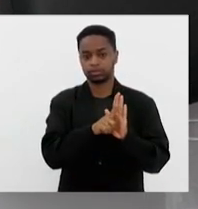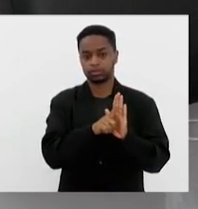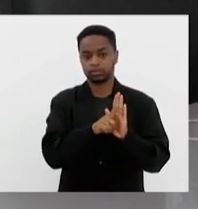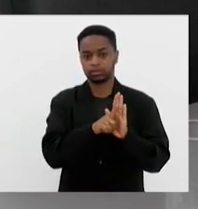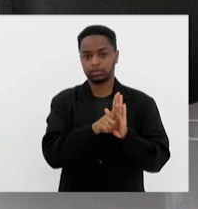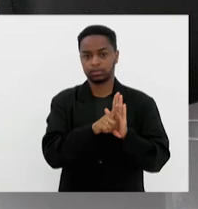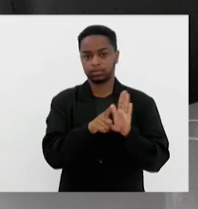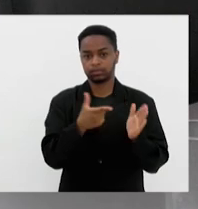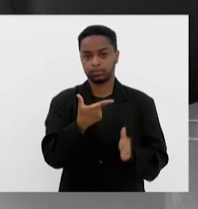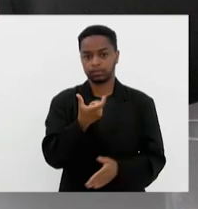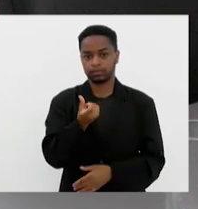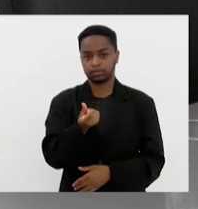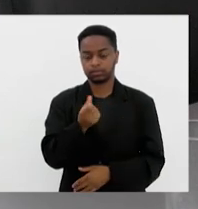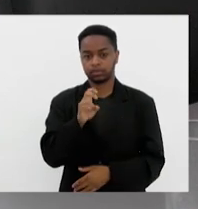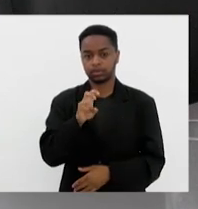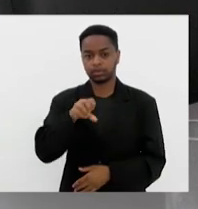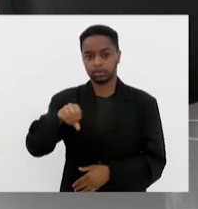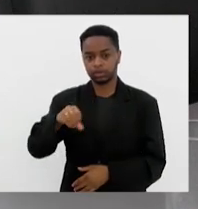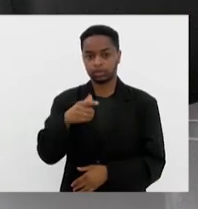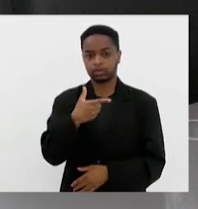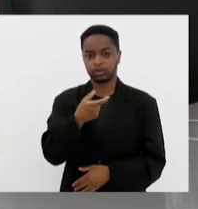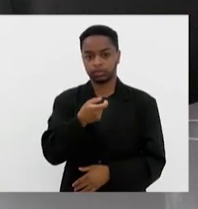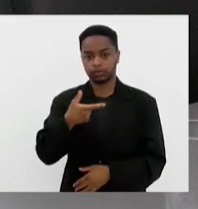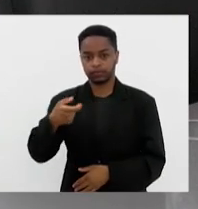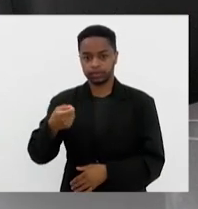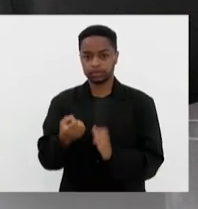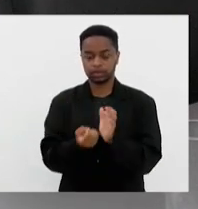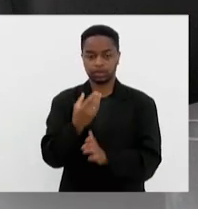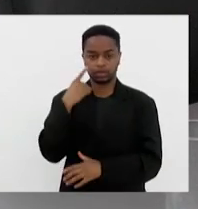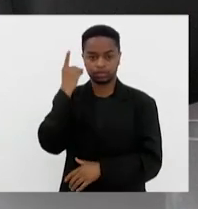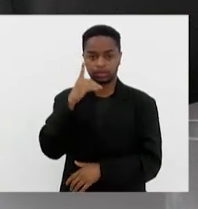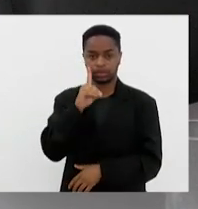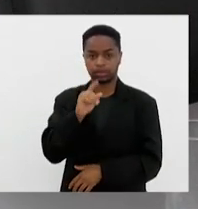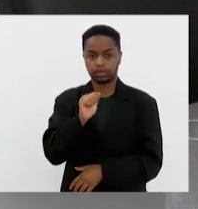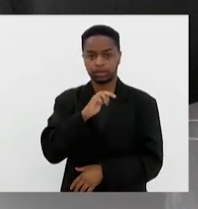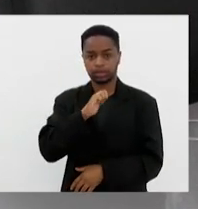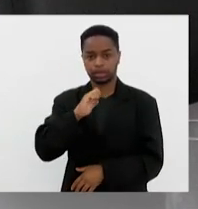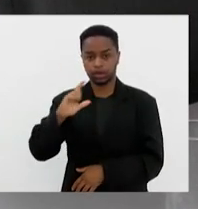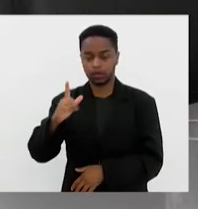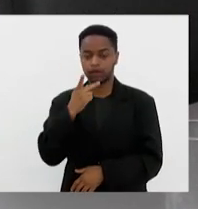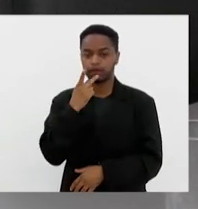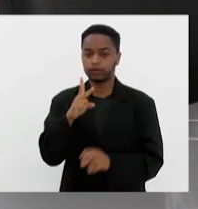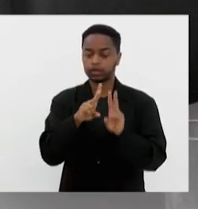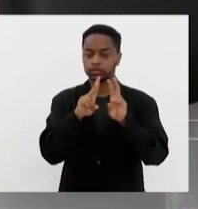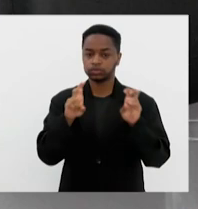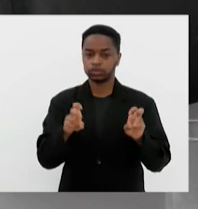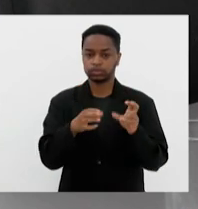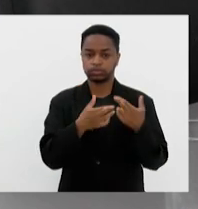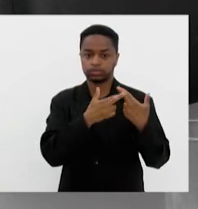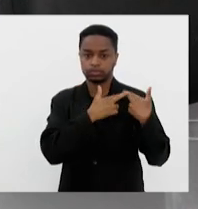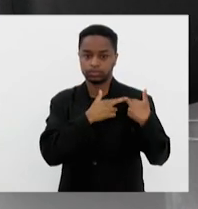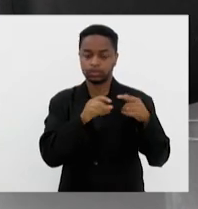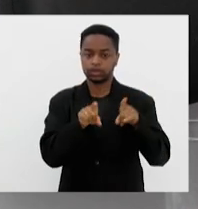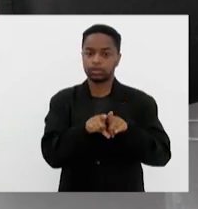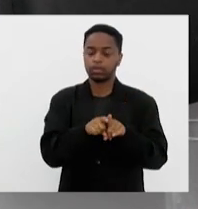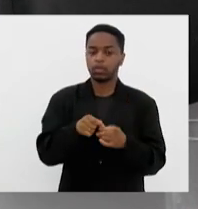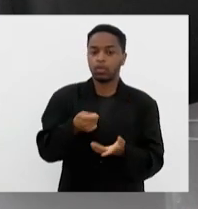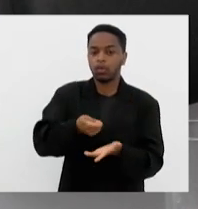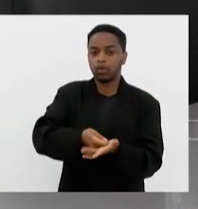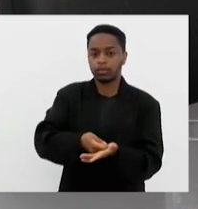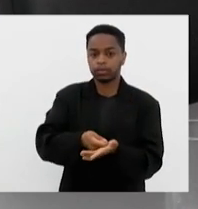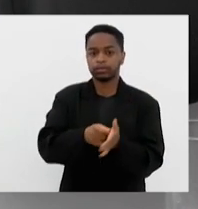número 2659 de 20, de autoria do deputado Daniel Librelon, que dispõe sobre a responsabilidade e a obrigatoriedade